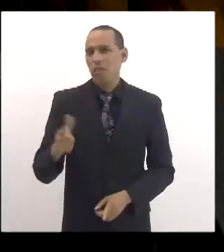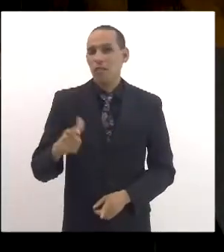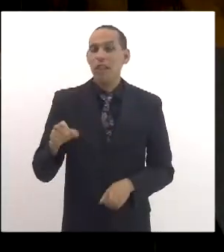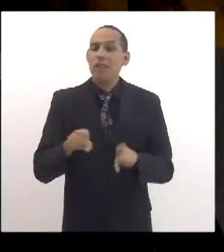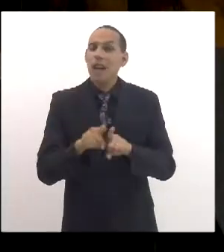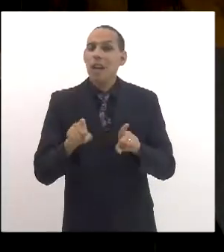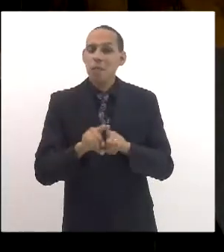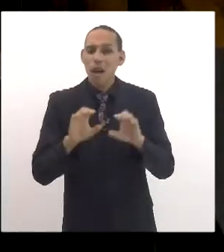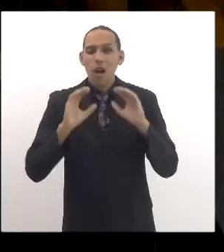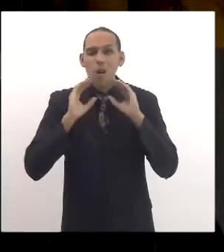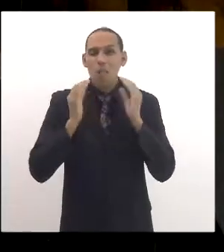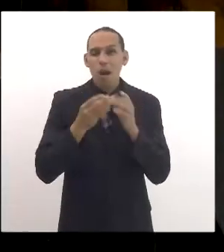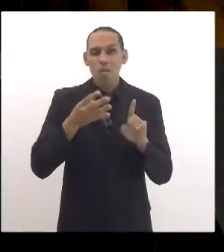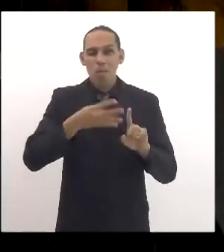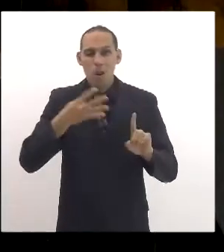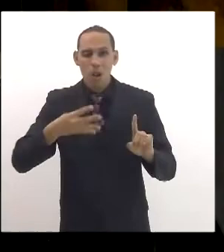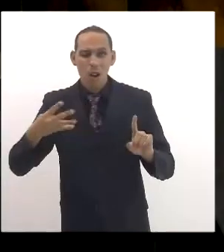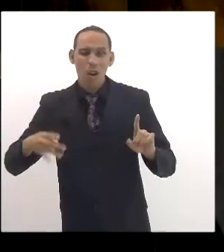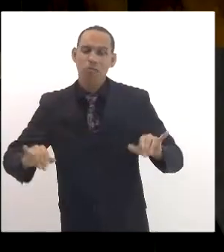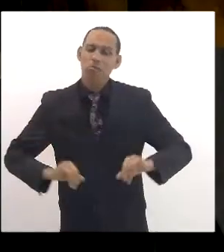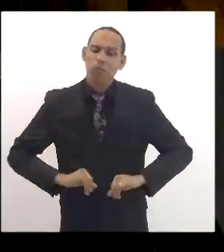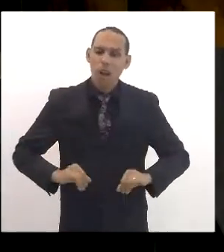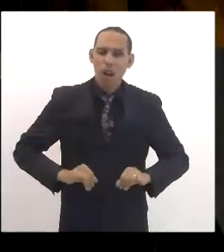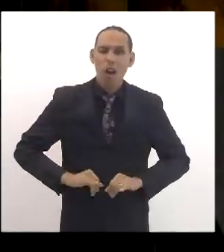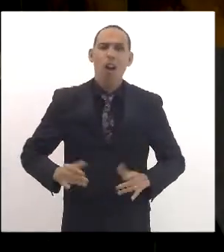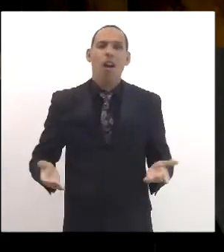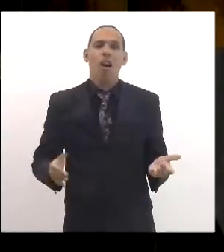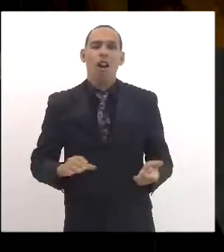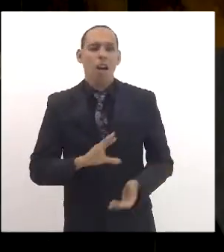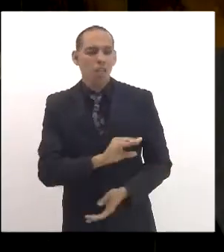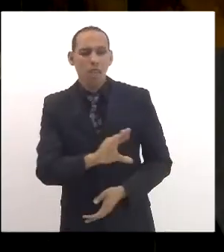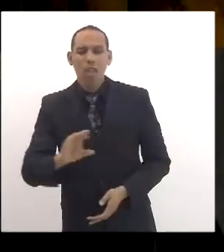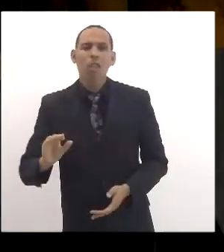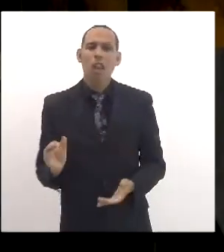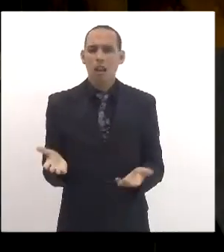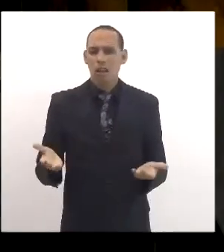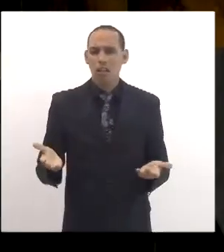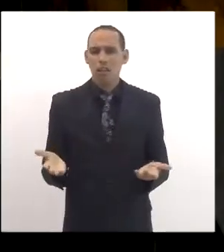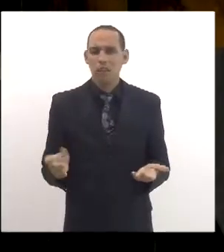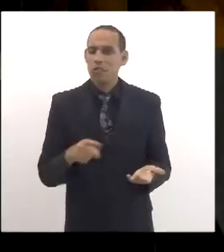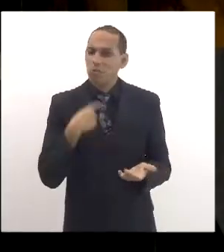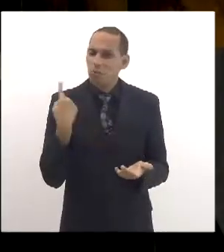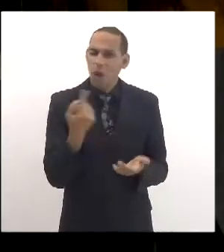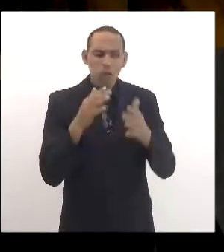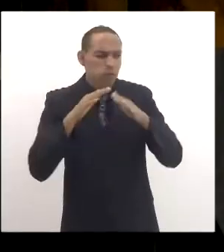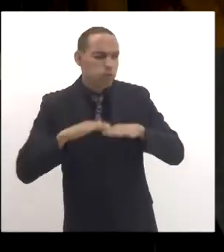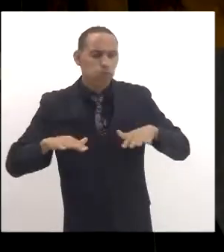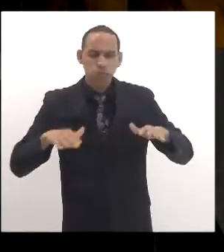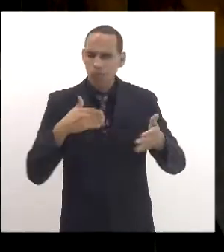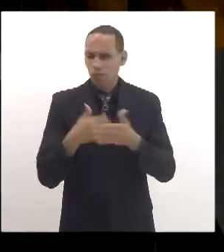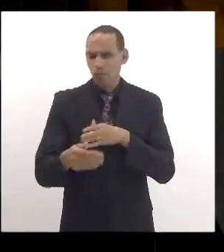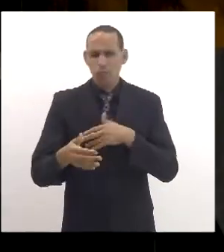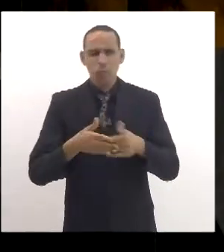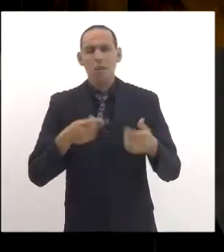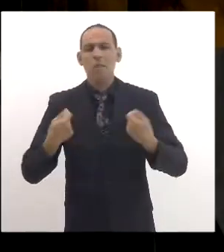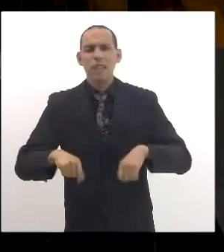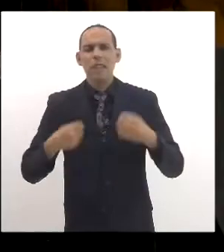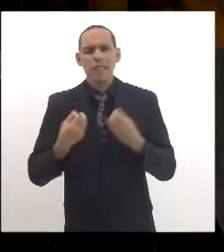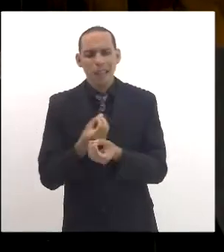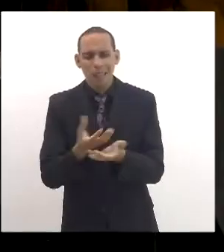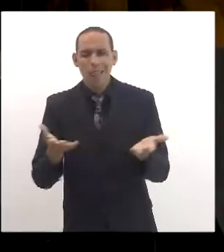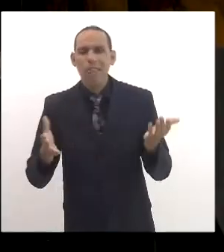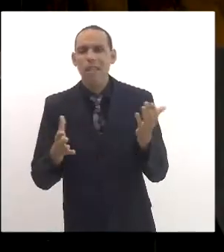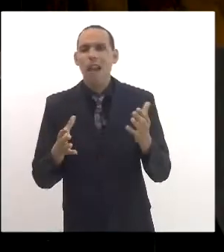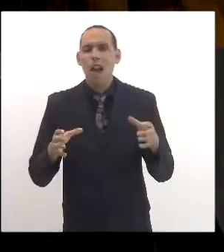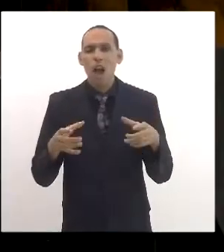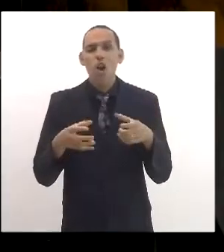LGBTQ+, sofrem assédio contínuo. Todos nós, independentemente das nossas origens, devemos garantir que todos os